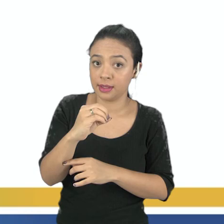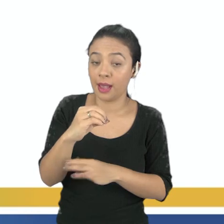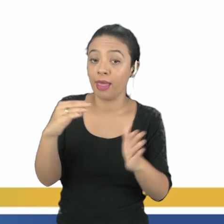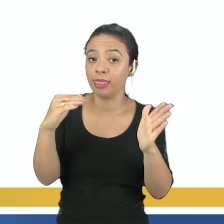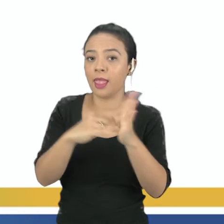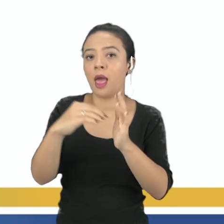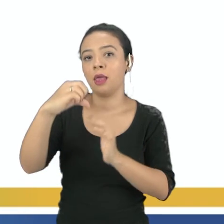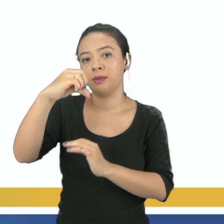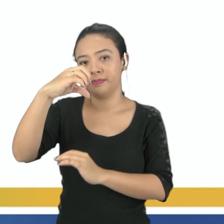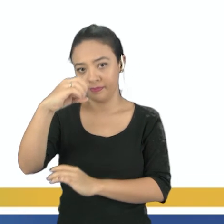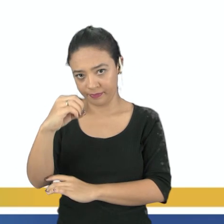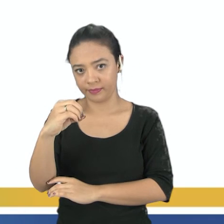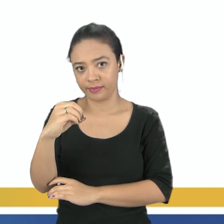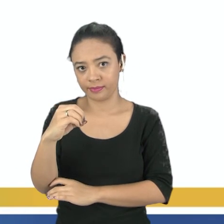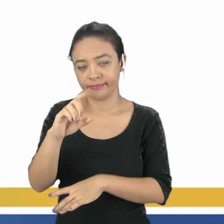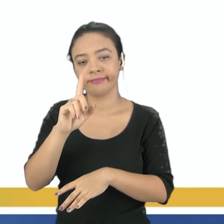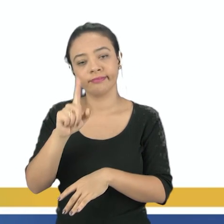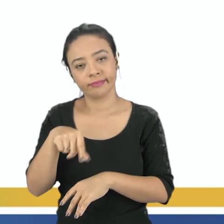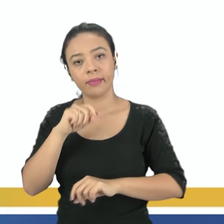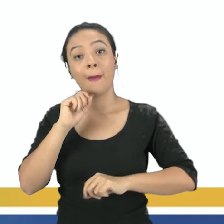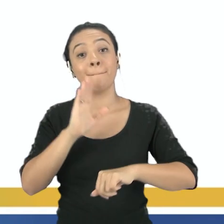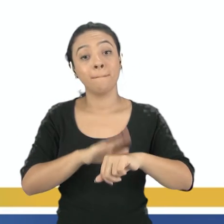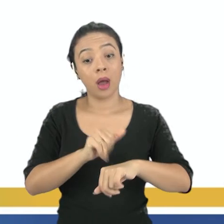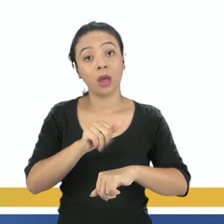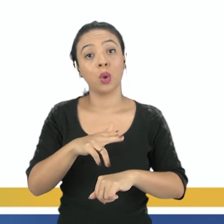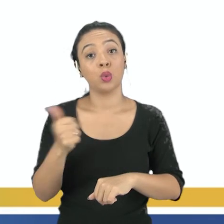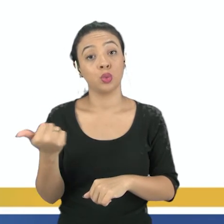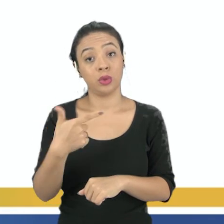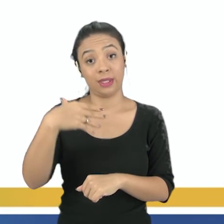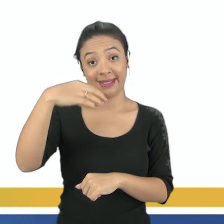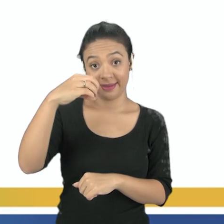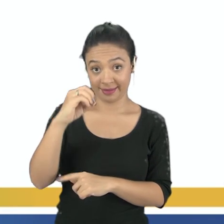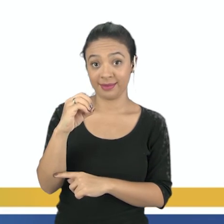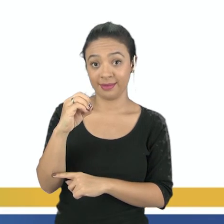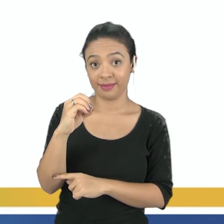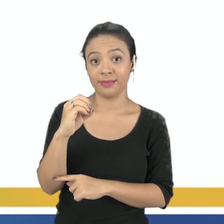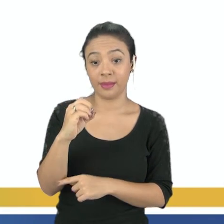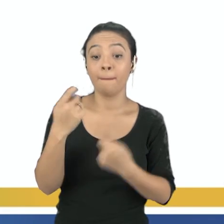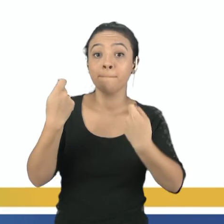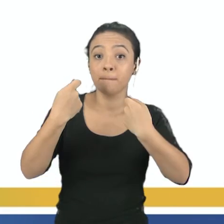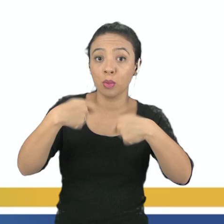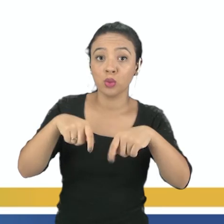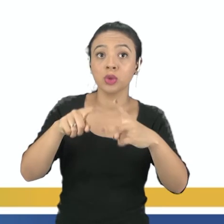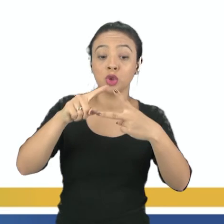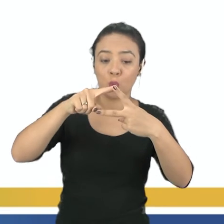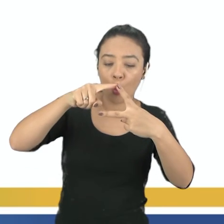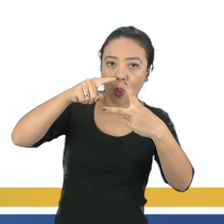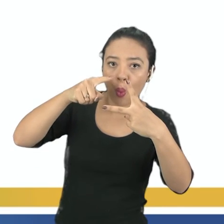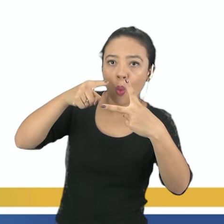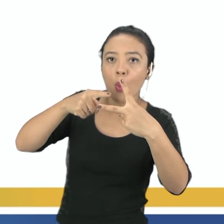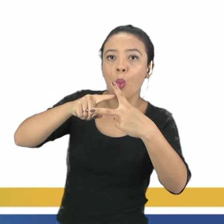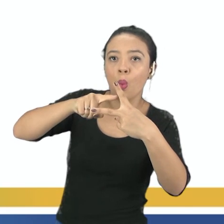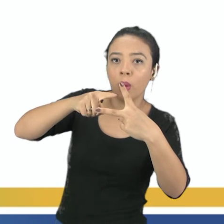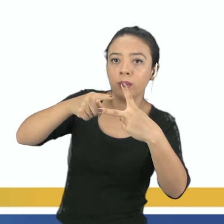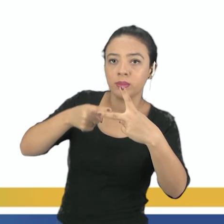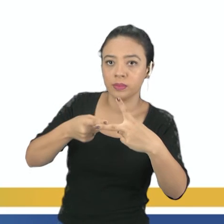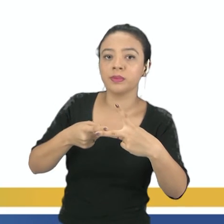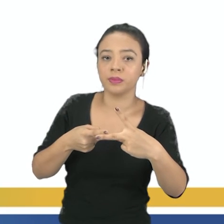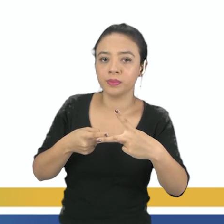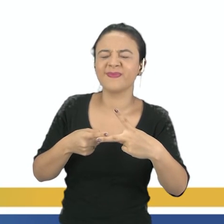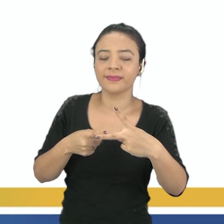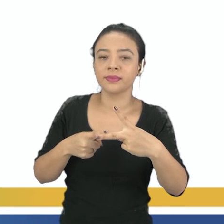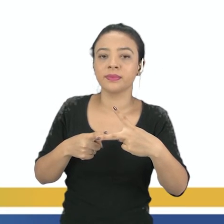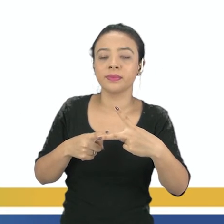e 90 graus aí ele é um ângulo maior que zero graus né ou seja um ângulo que possui abertura que existe